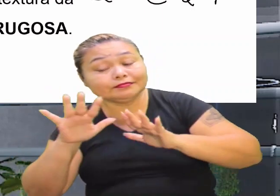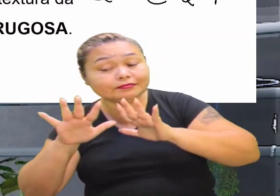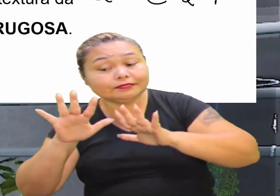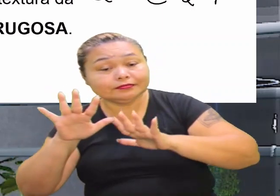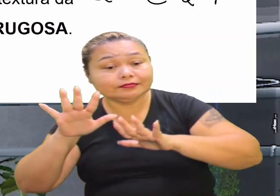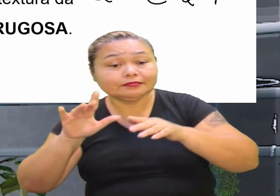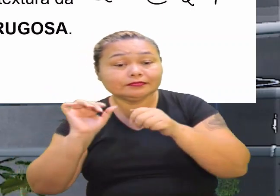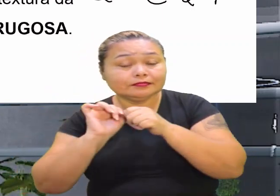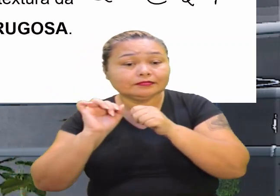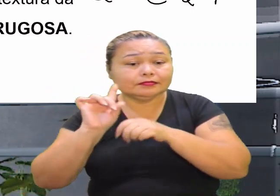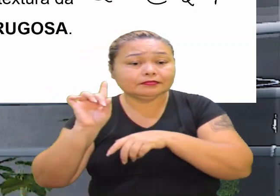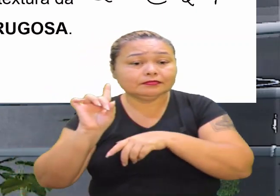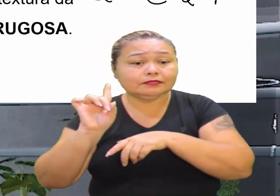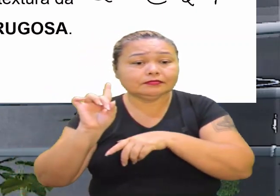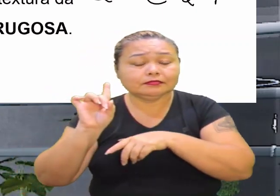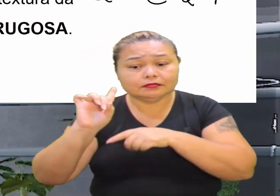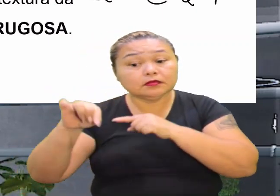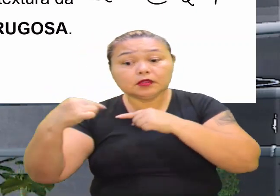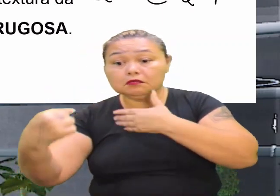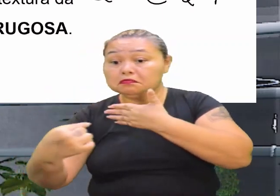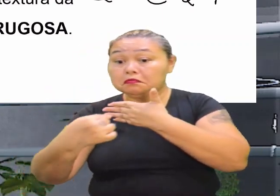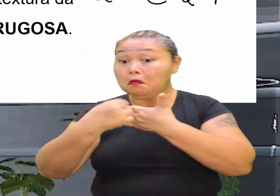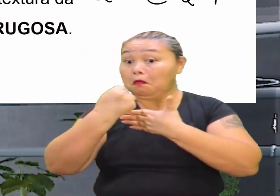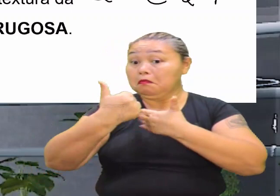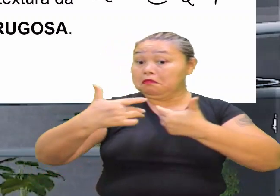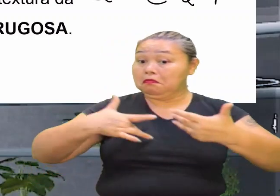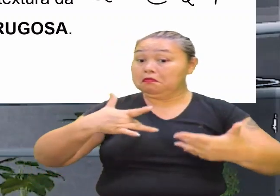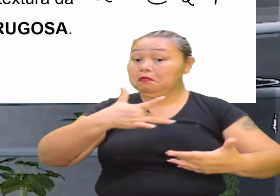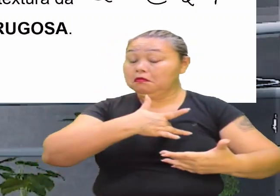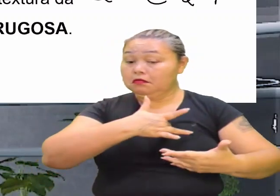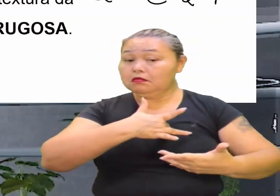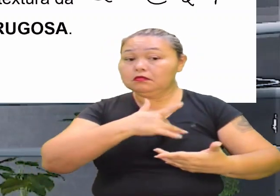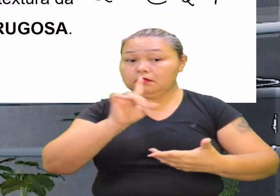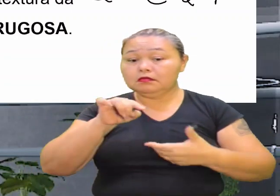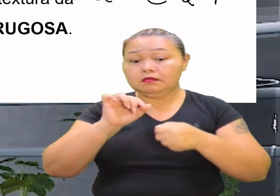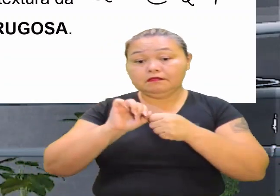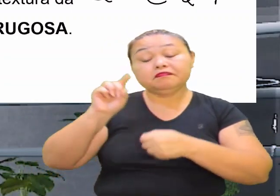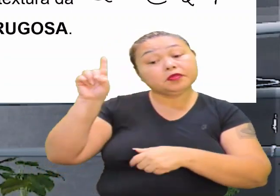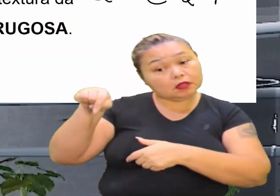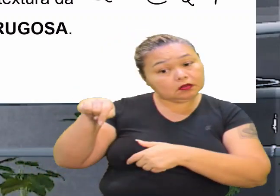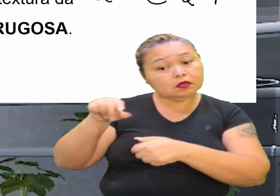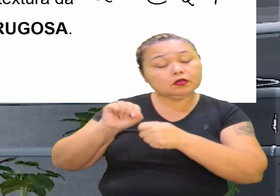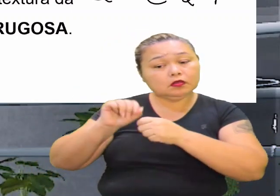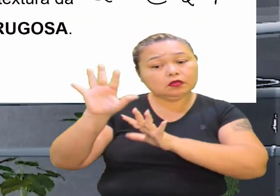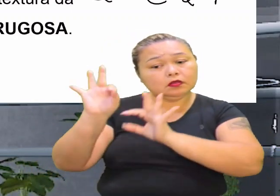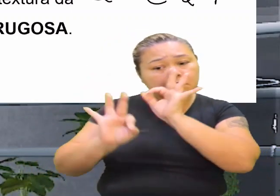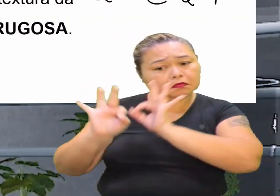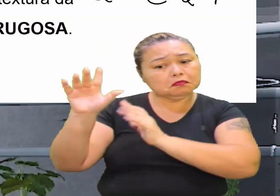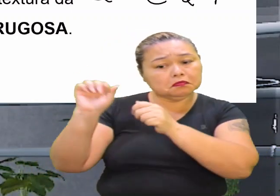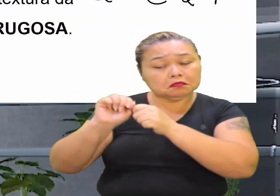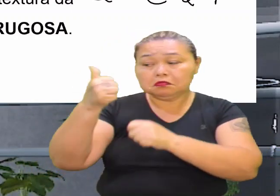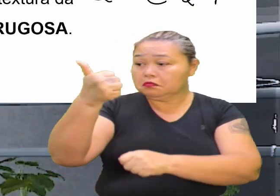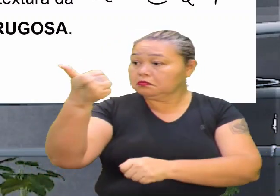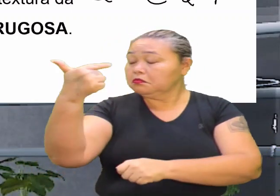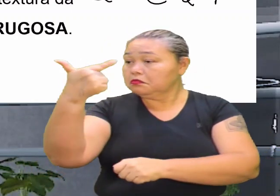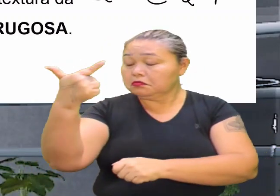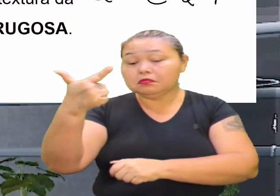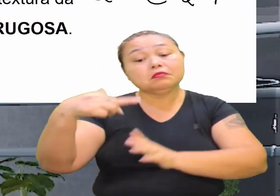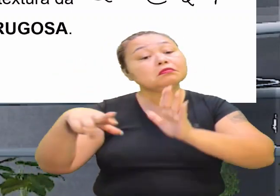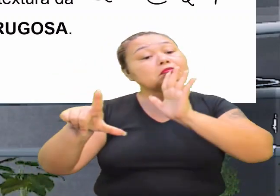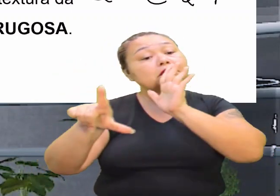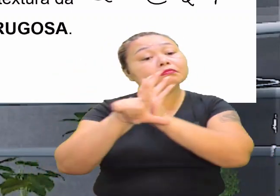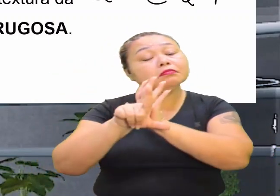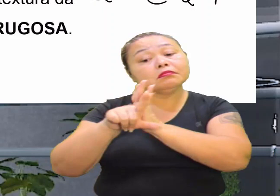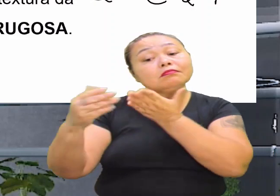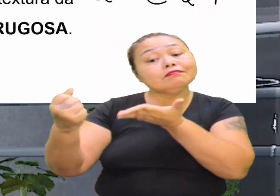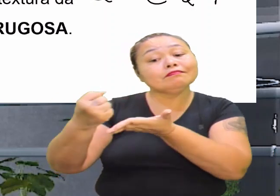gente que não tem efeito colateral. São esses trabalhos de Mendel, com a primeira e a segunda lei, que nos